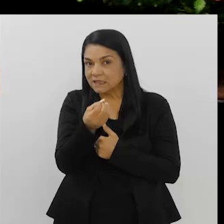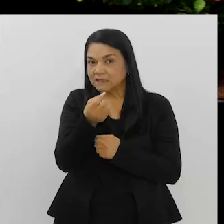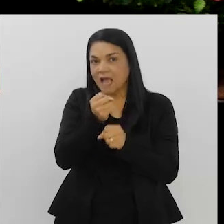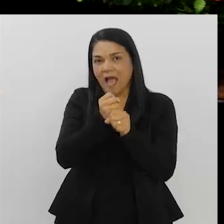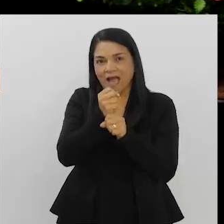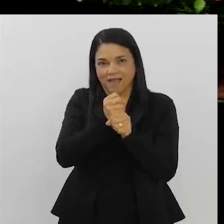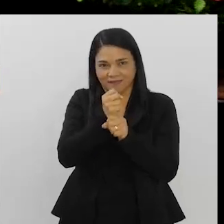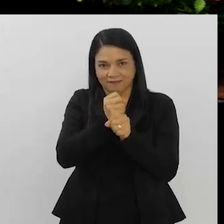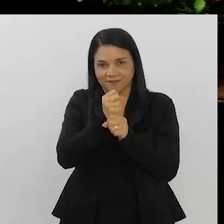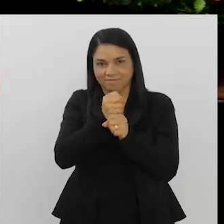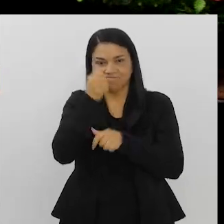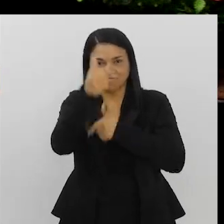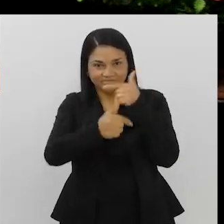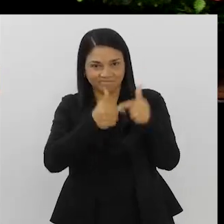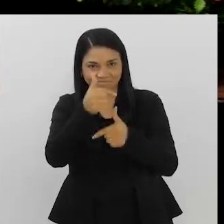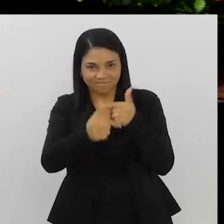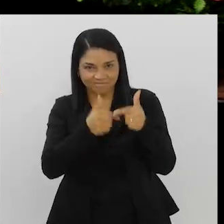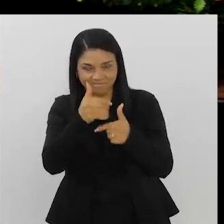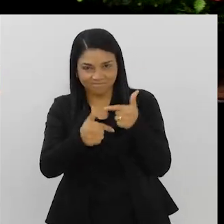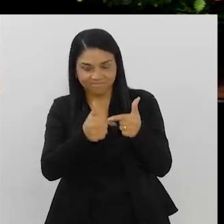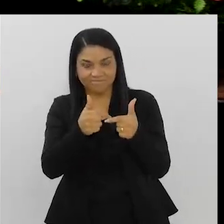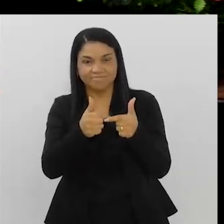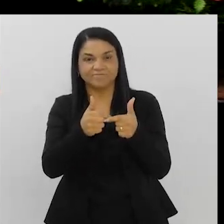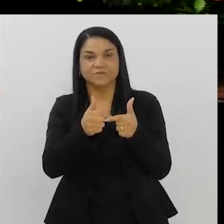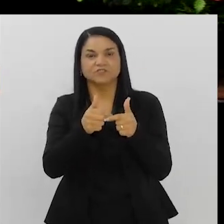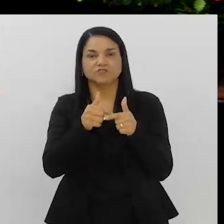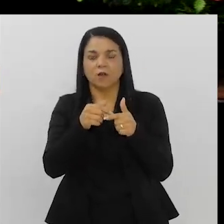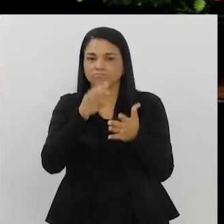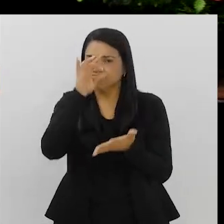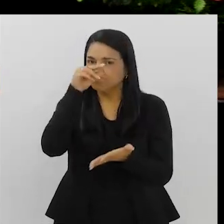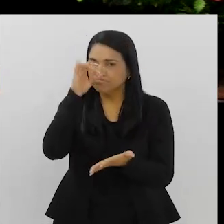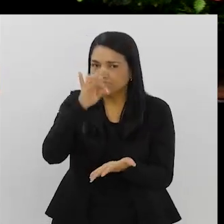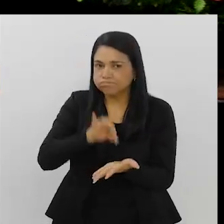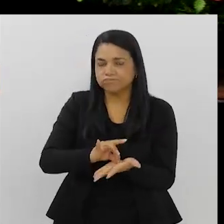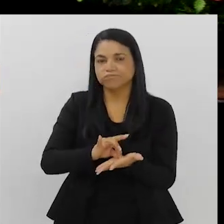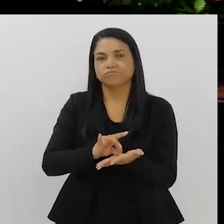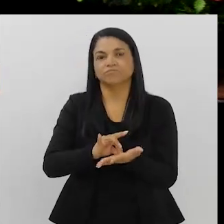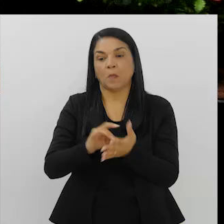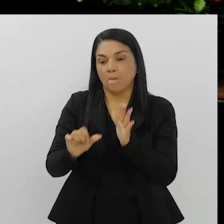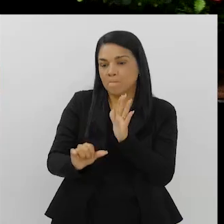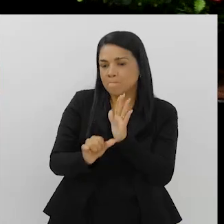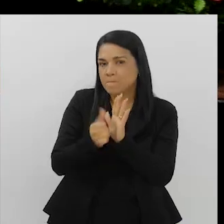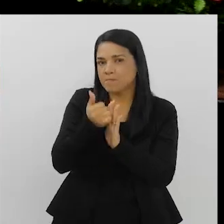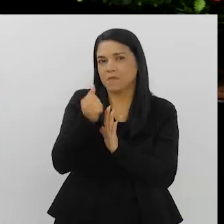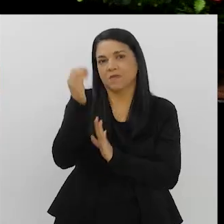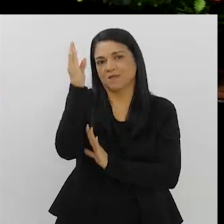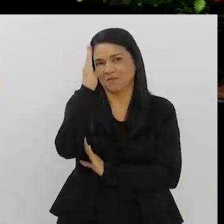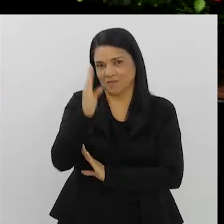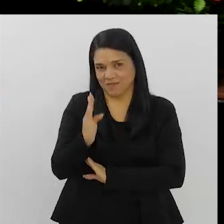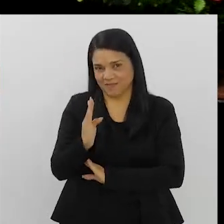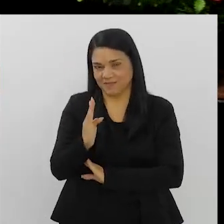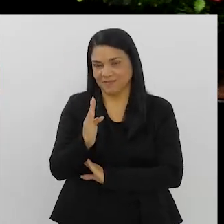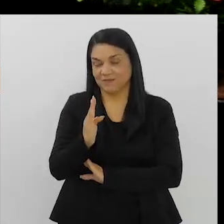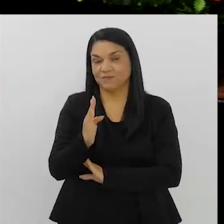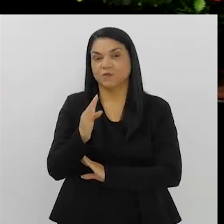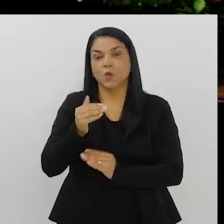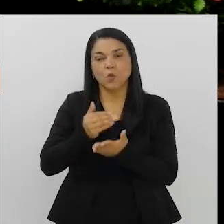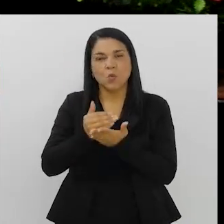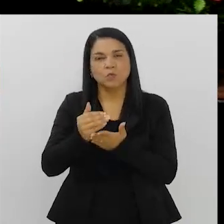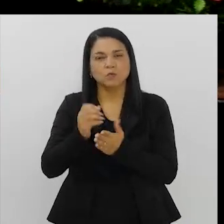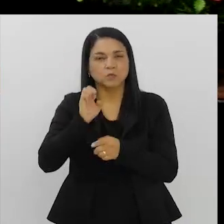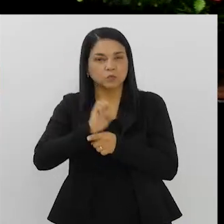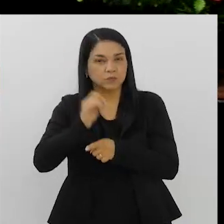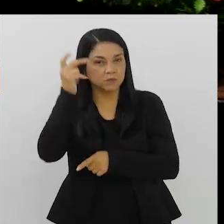anos de trabalho, né? Um trabalho já consolidado, pioneiro aqui no Brasil. Ele começou no estado de São